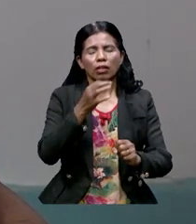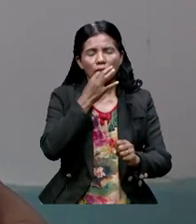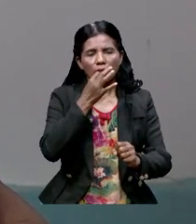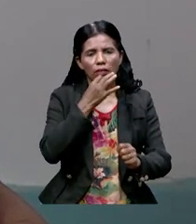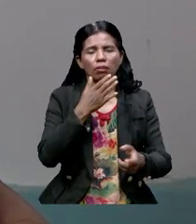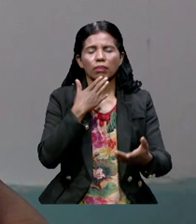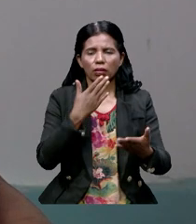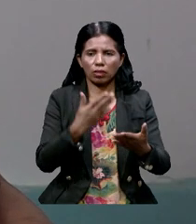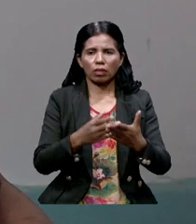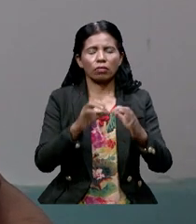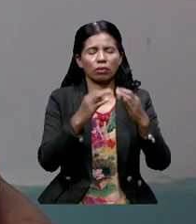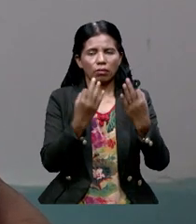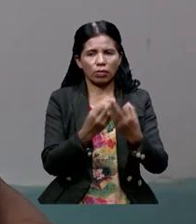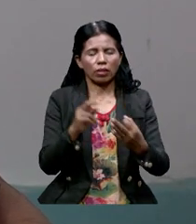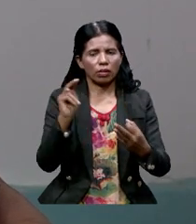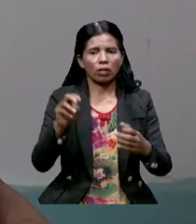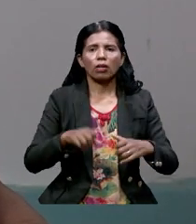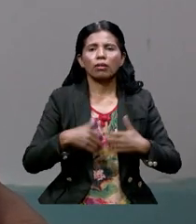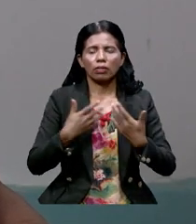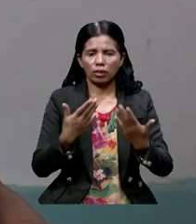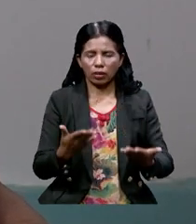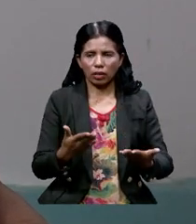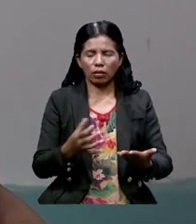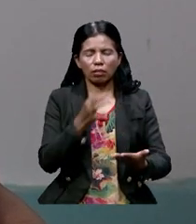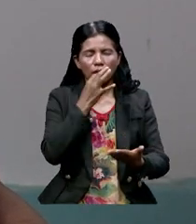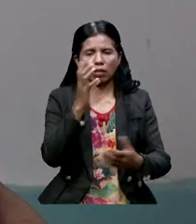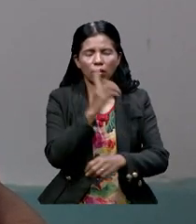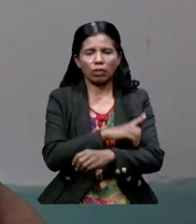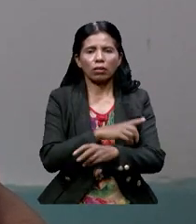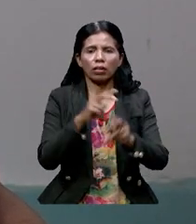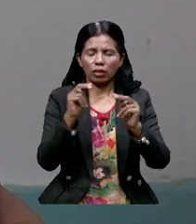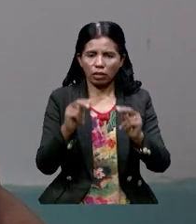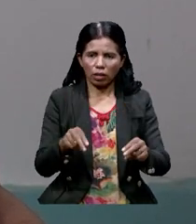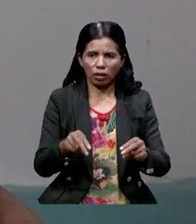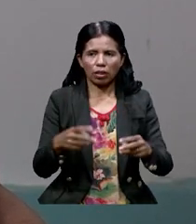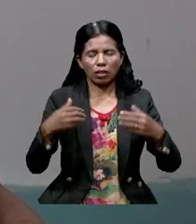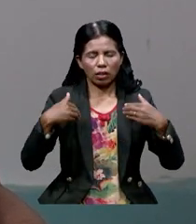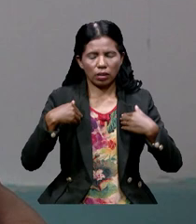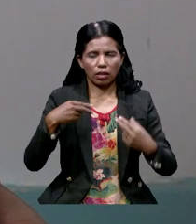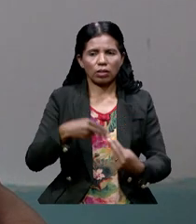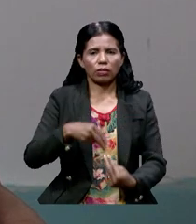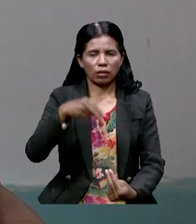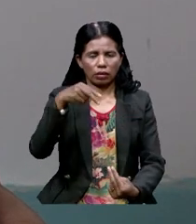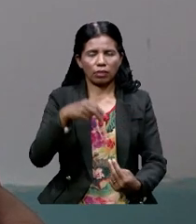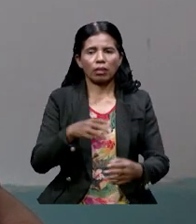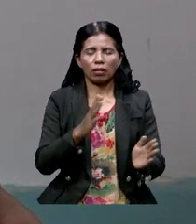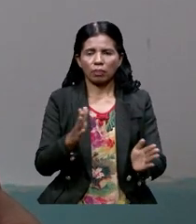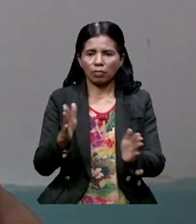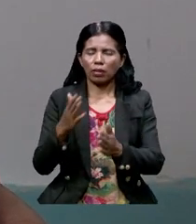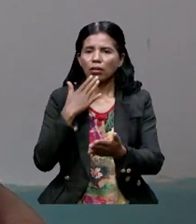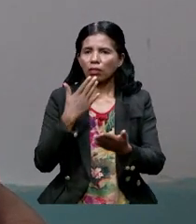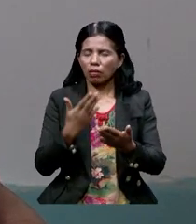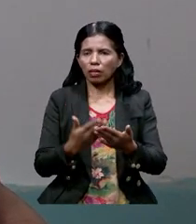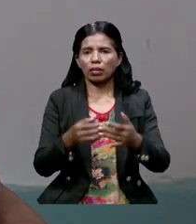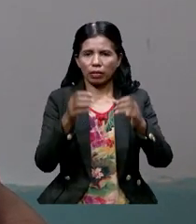maca família nian ou insa tu consumo lor loron tem que e a nutritivo preparar o dia para tu